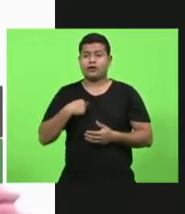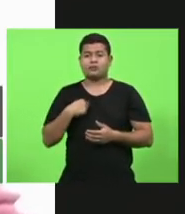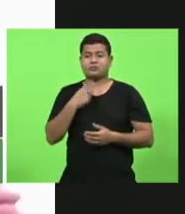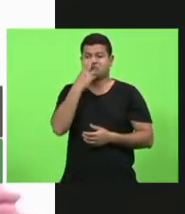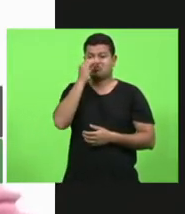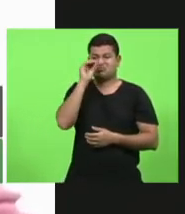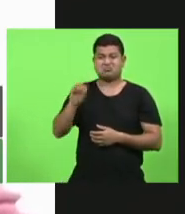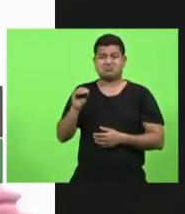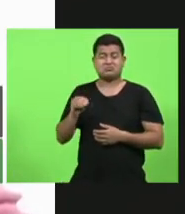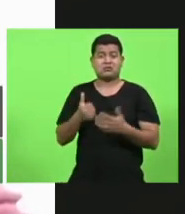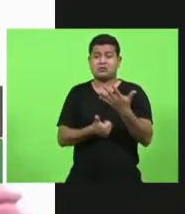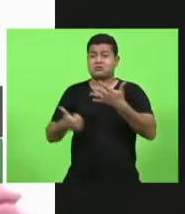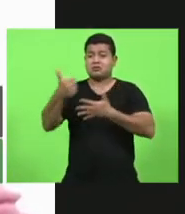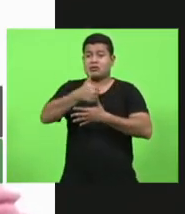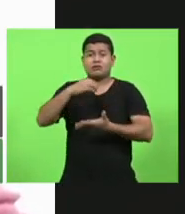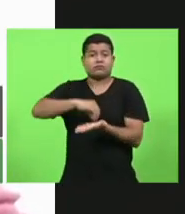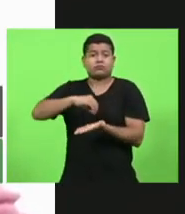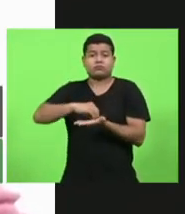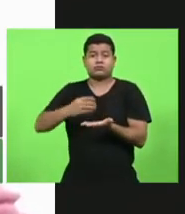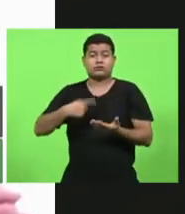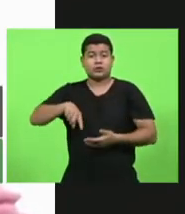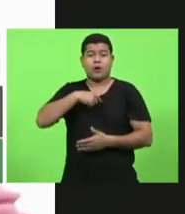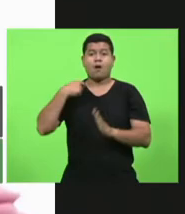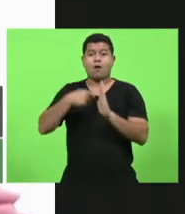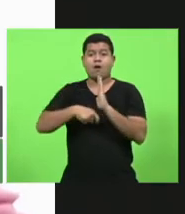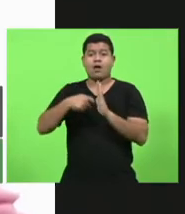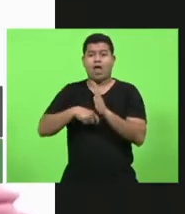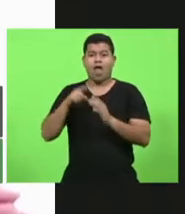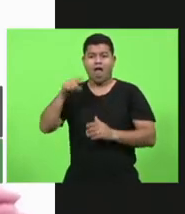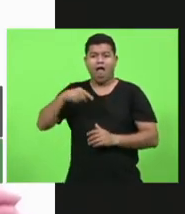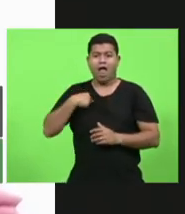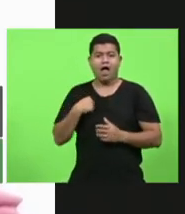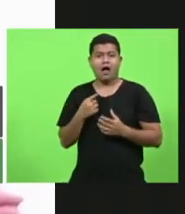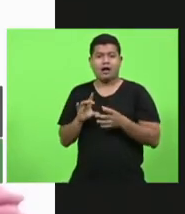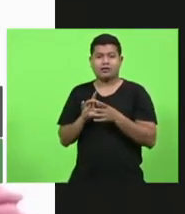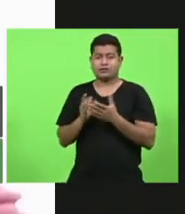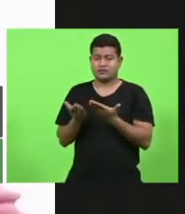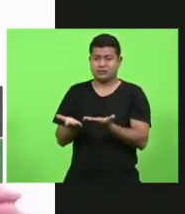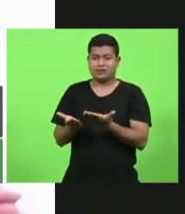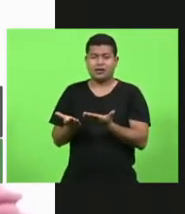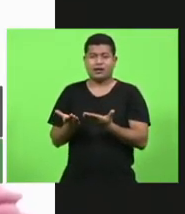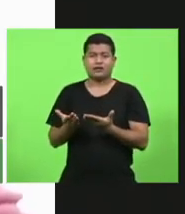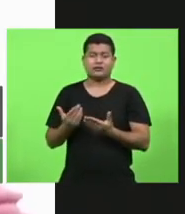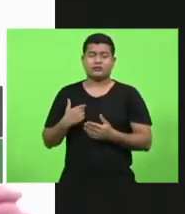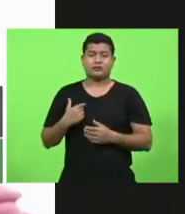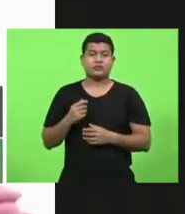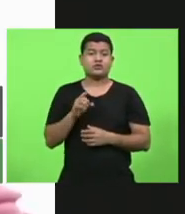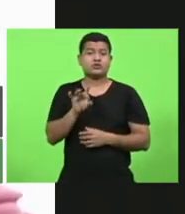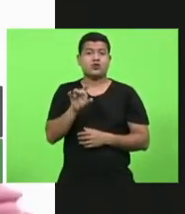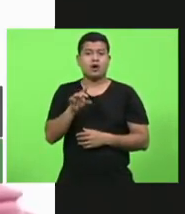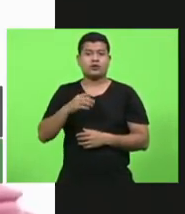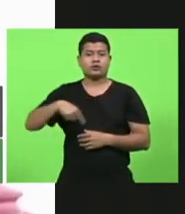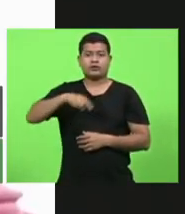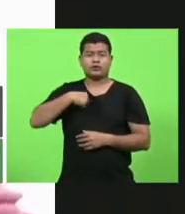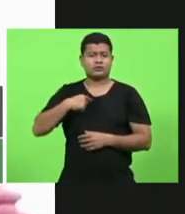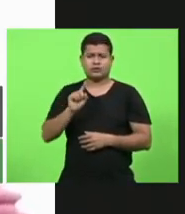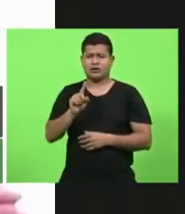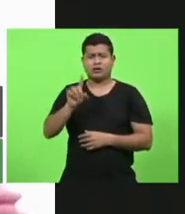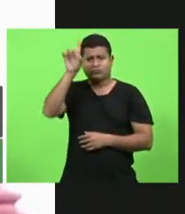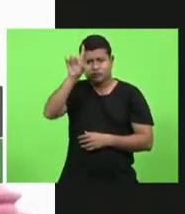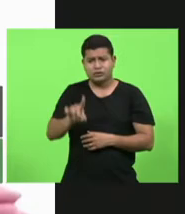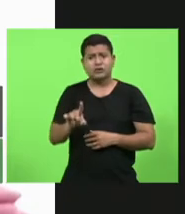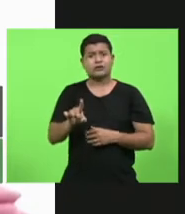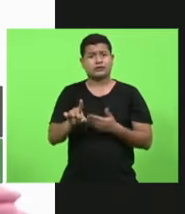Nós estamos lutando por algo que não é um favor, é um direito, né? Queria trazer algumas questões